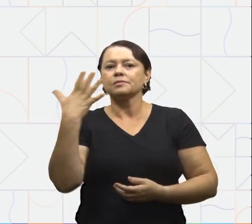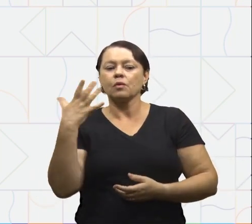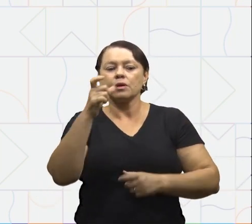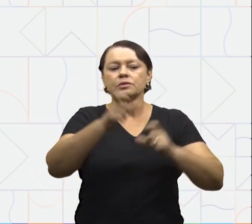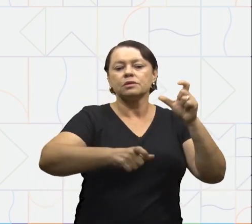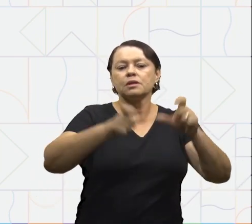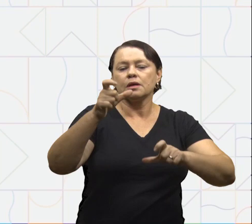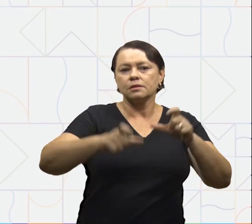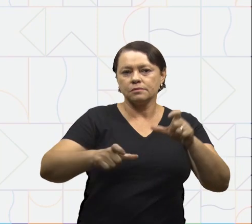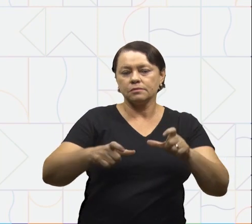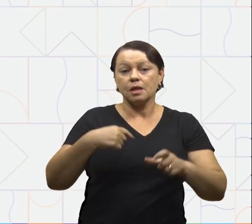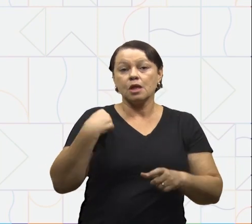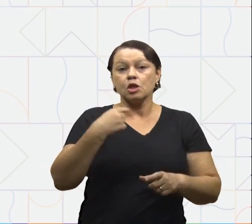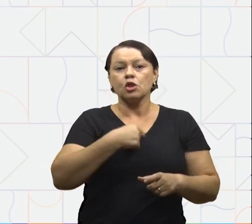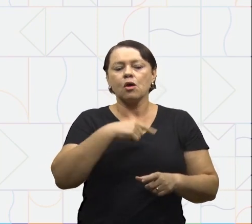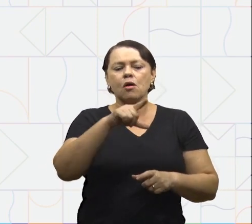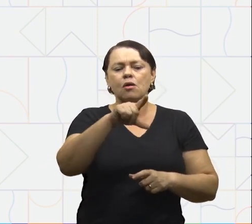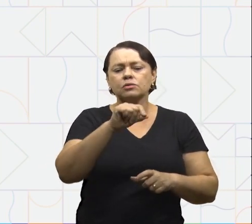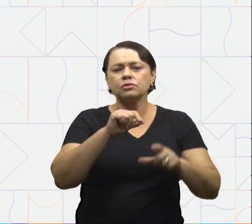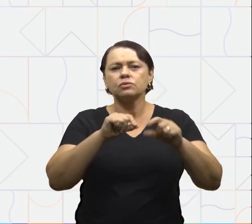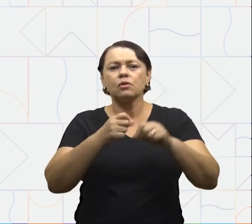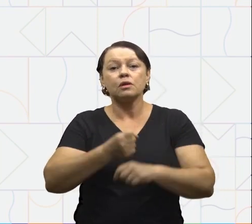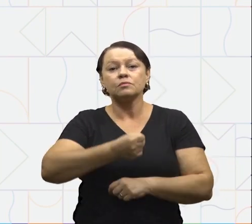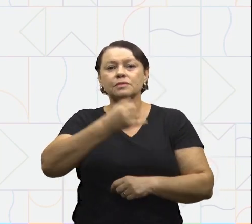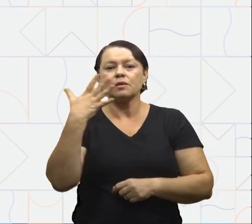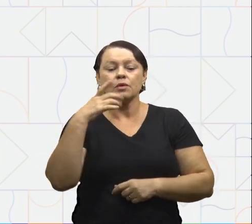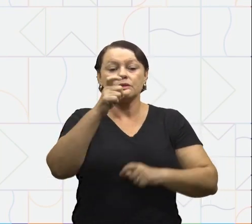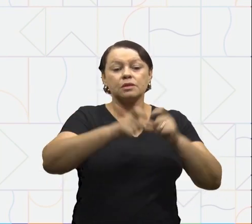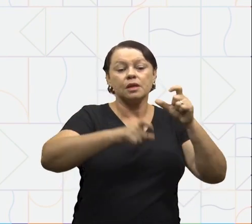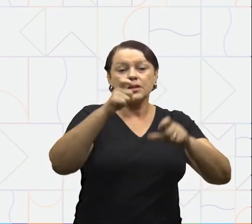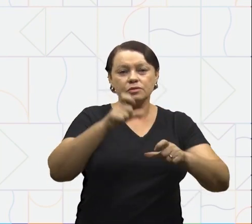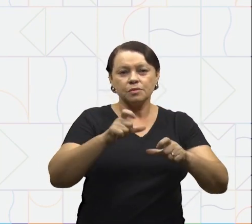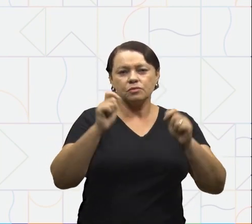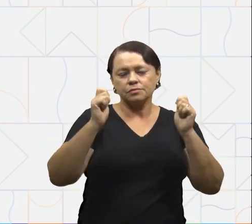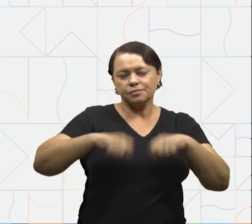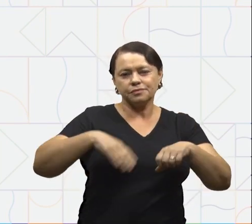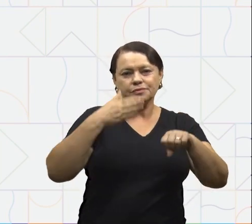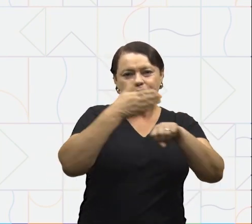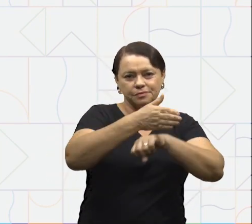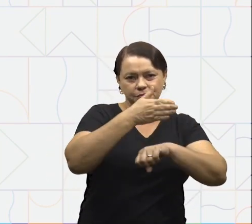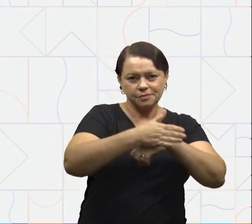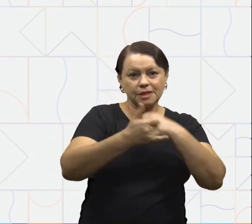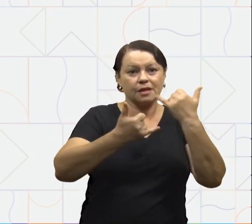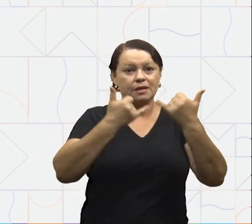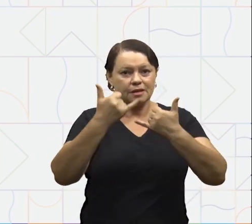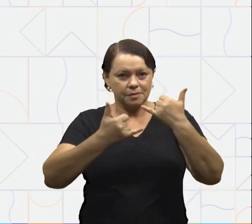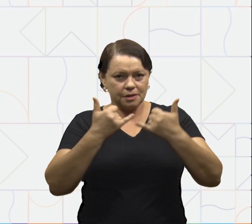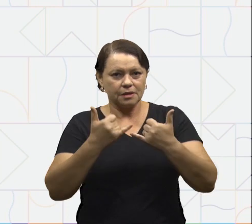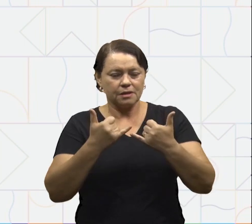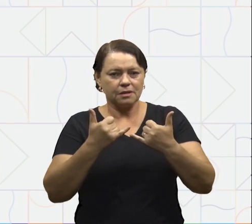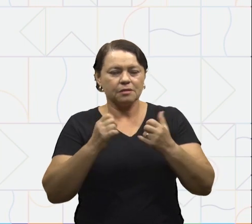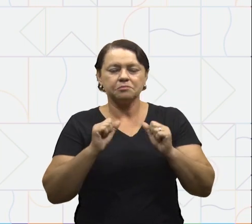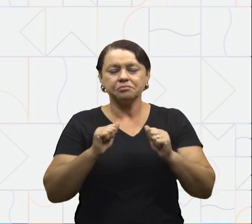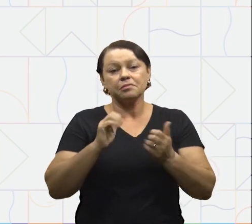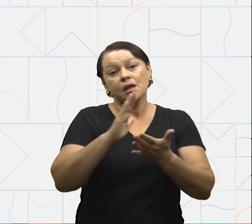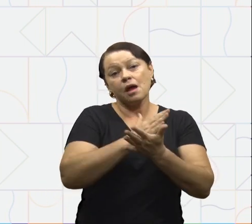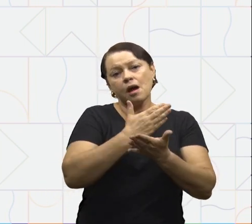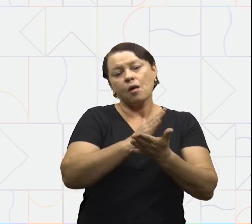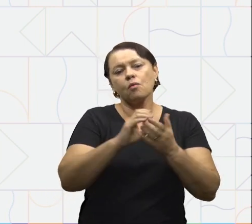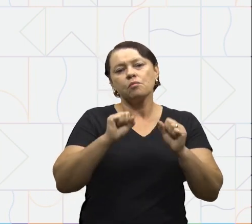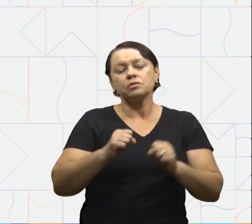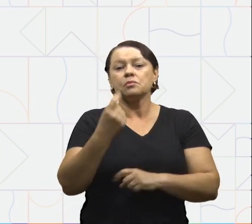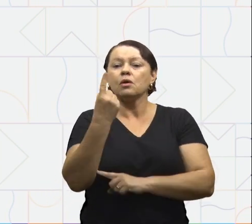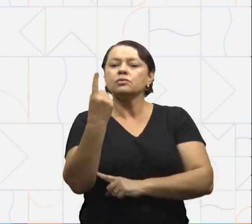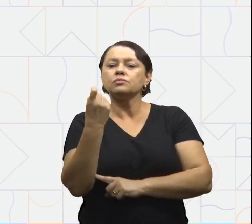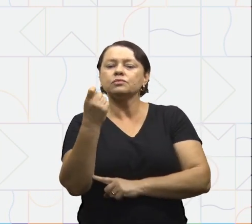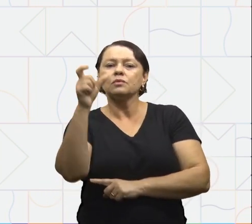jogadores. É quando a gente define quantas pessoas podem participar da brincadeira. Algumas brincadeiras podem ser feitas